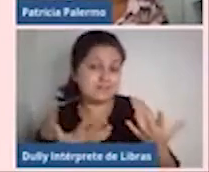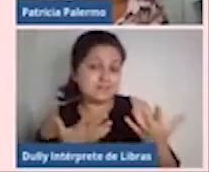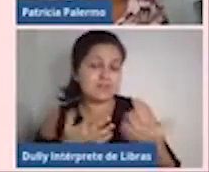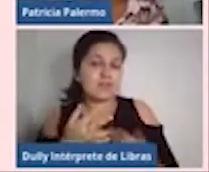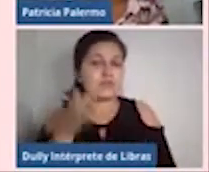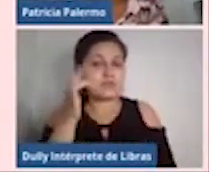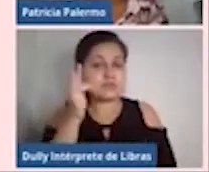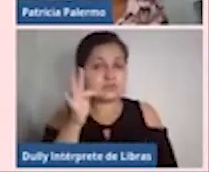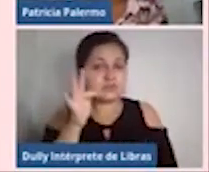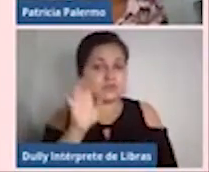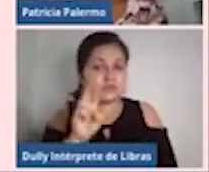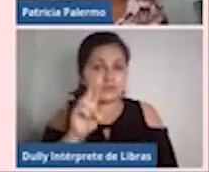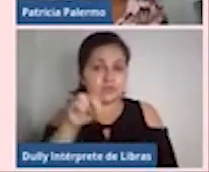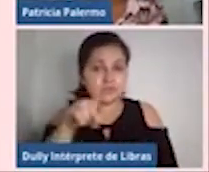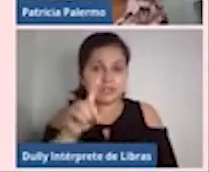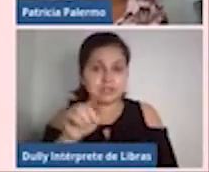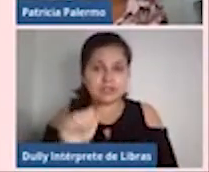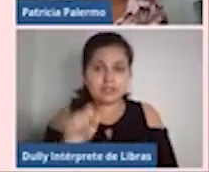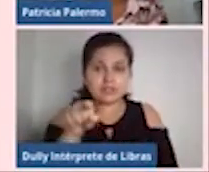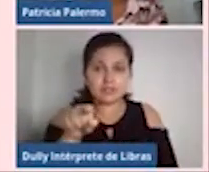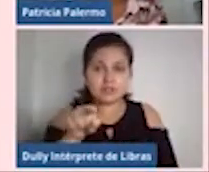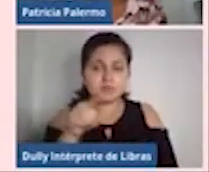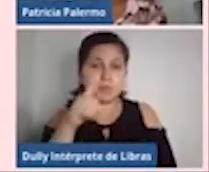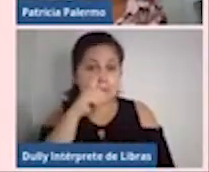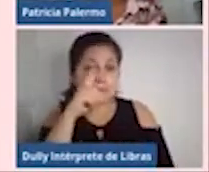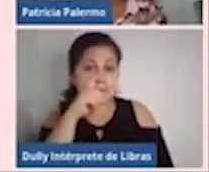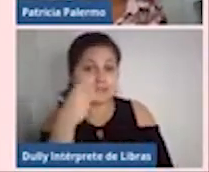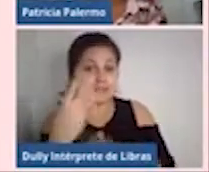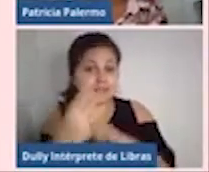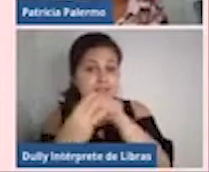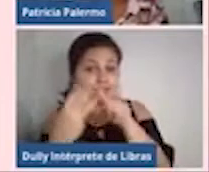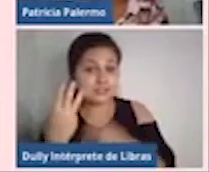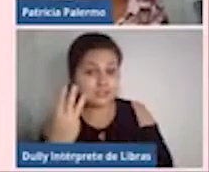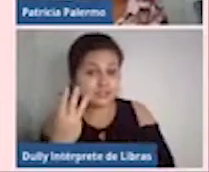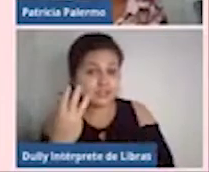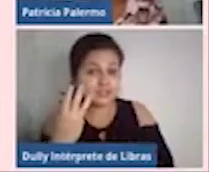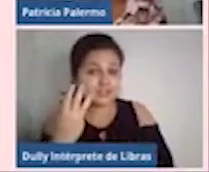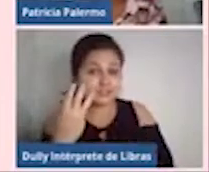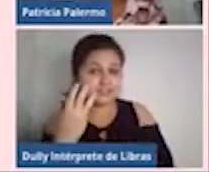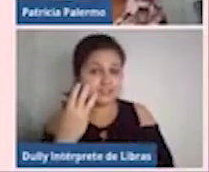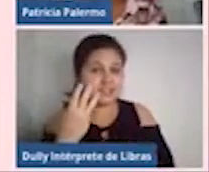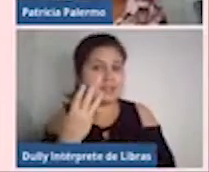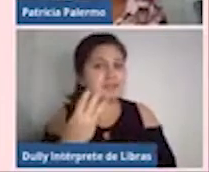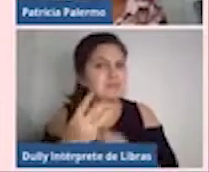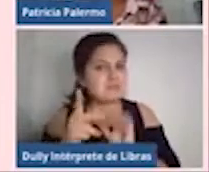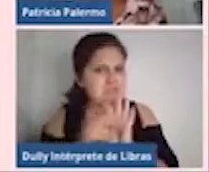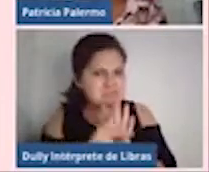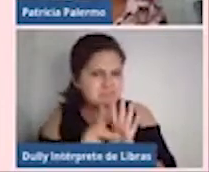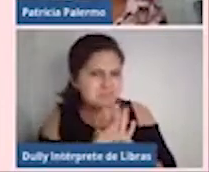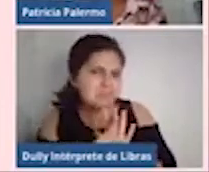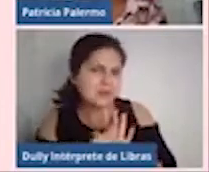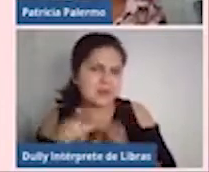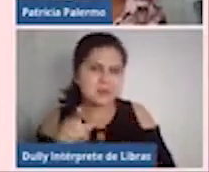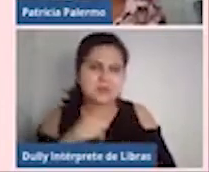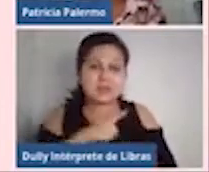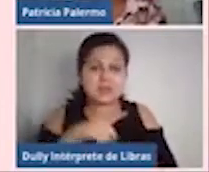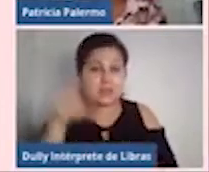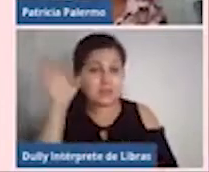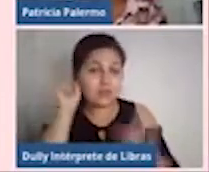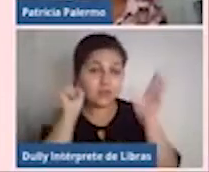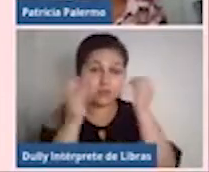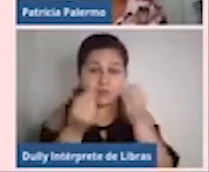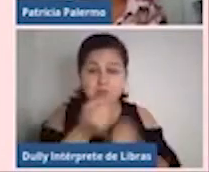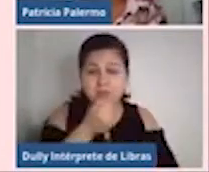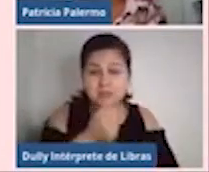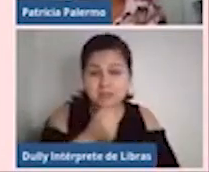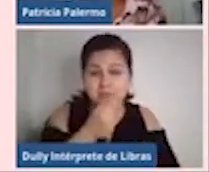Fernanda, tu é mãe de três raiz, né? Com certeza deve ouvir várias piadinhas